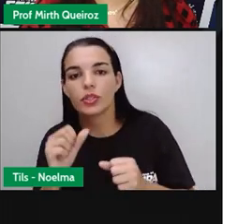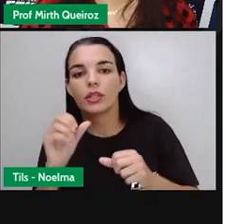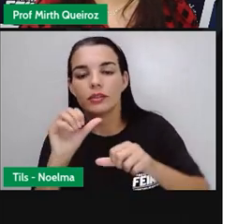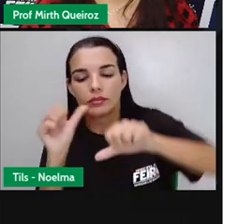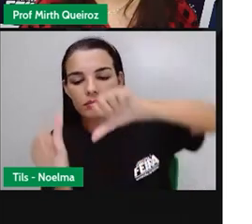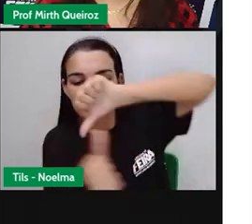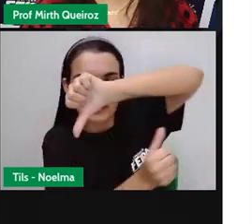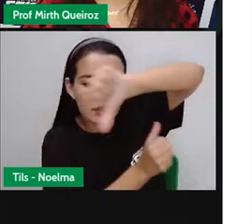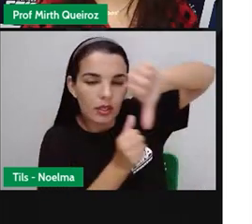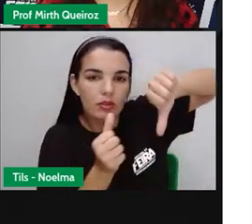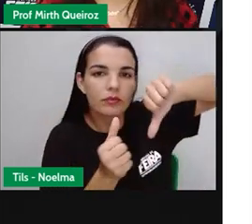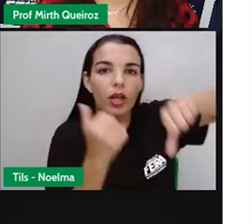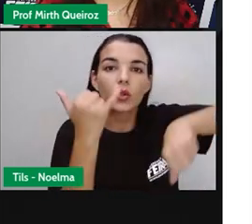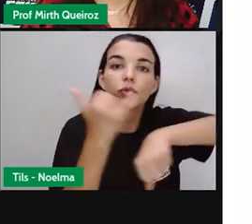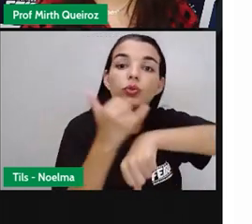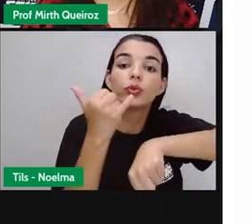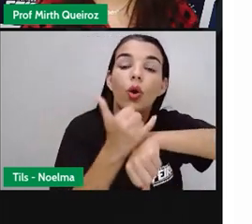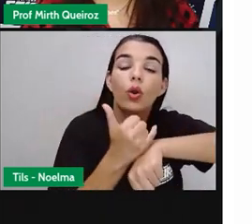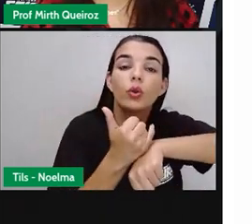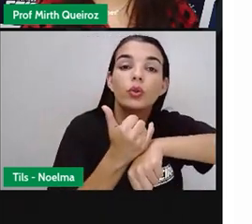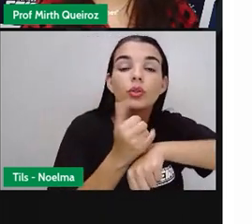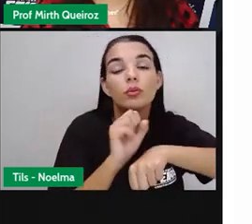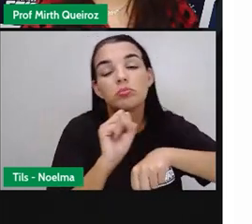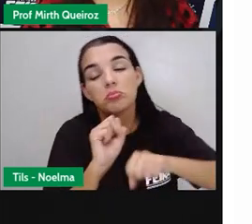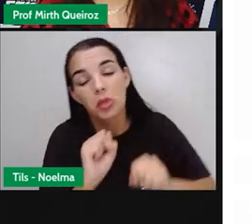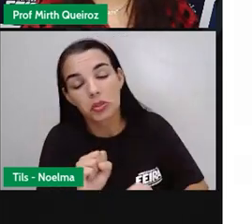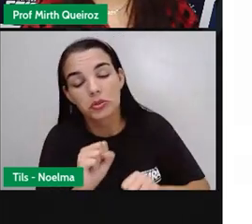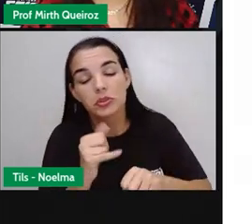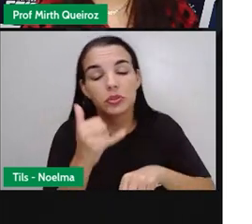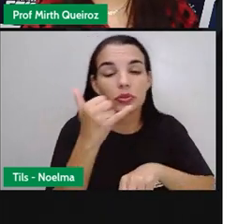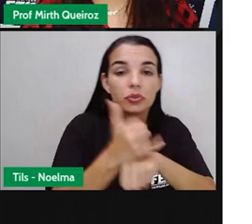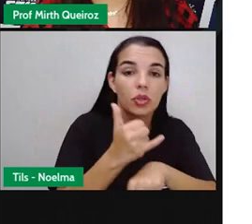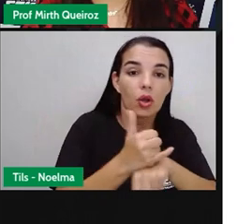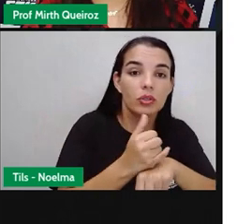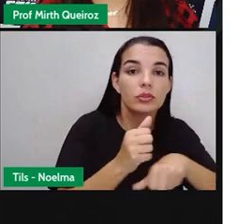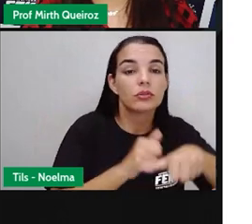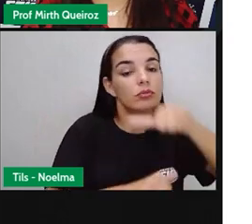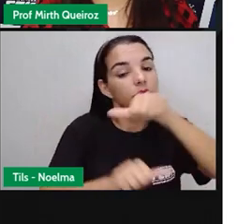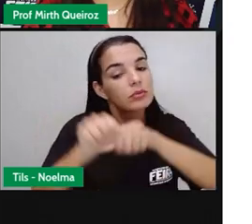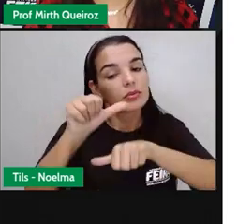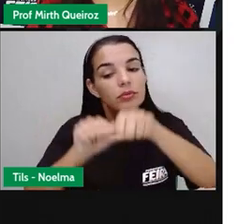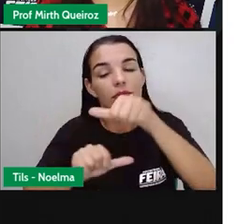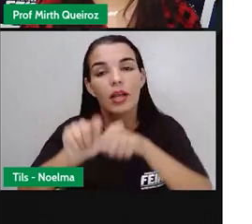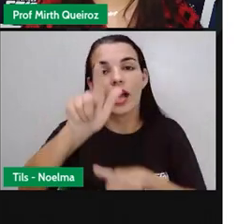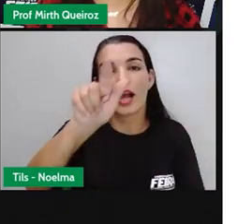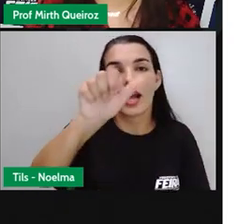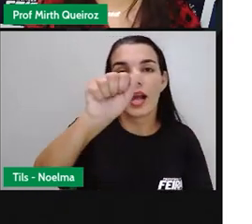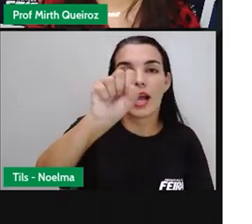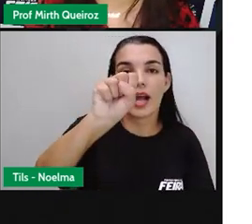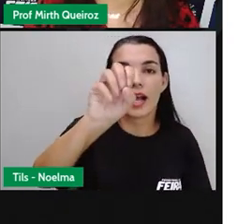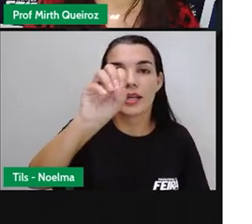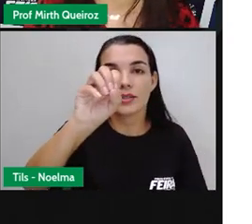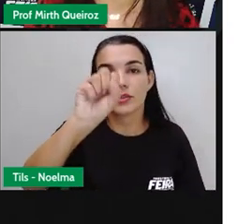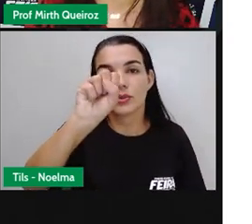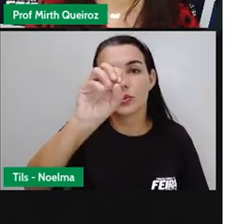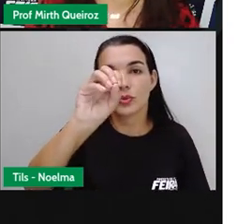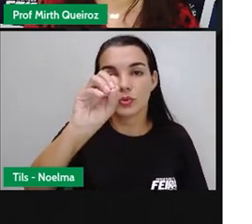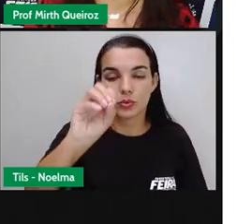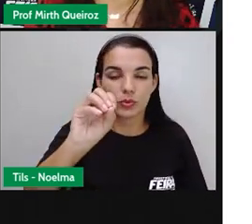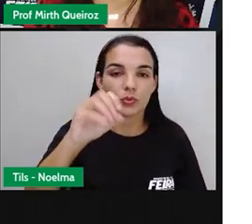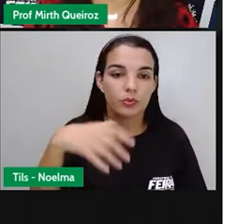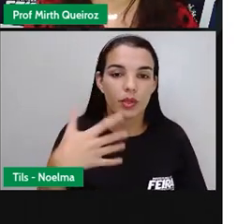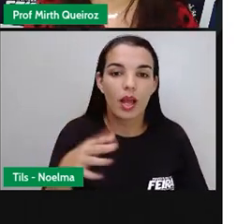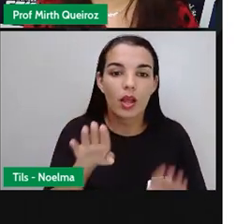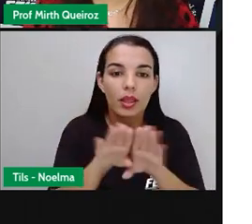o estado sólido, ou do sólido para o estado gasoso. Quando isso acontece, nós vamos chamar de